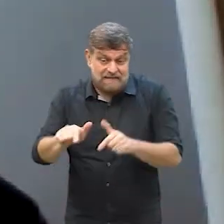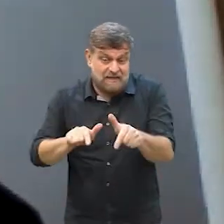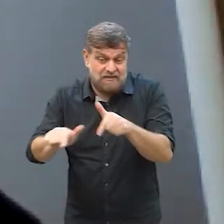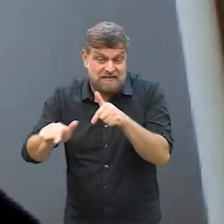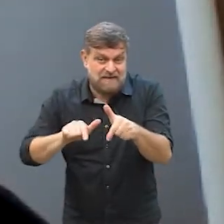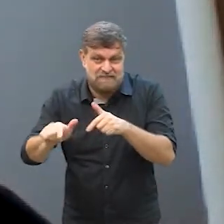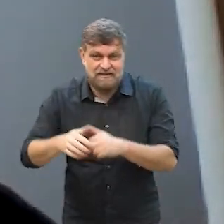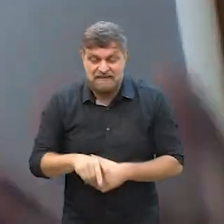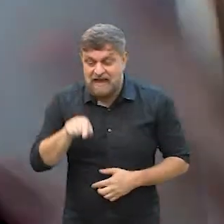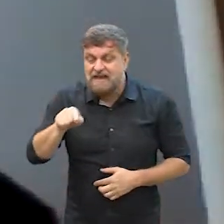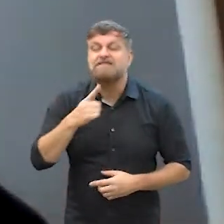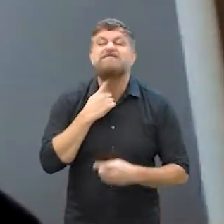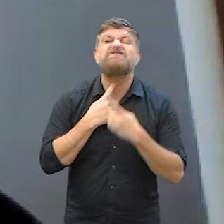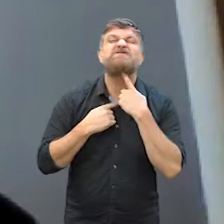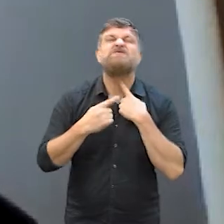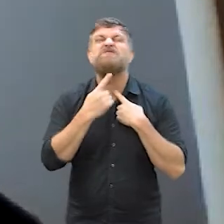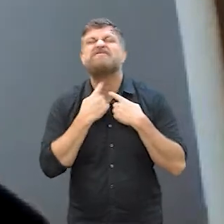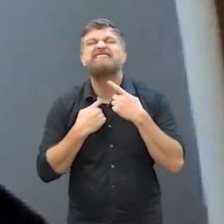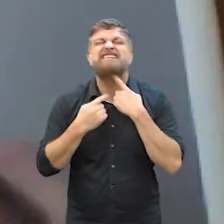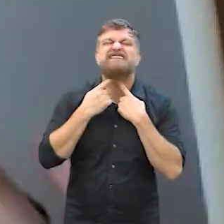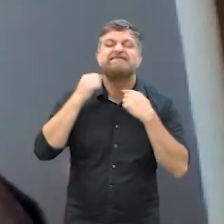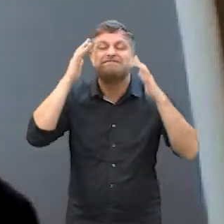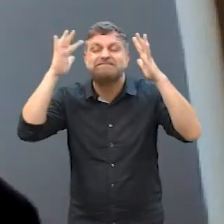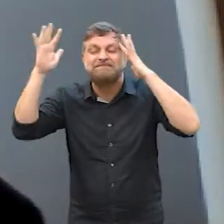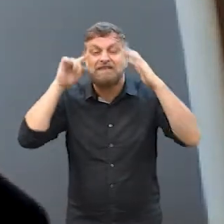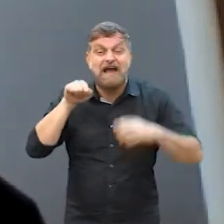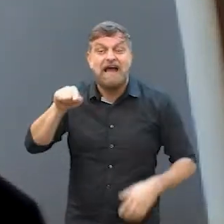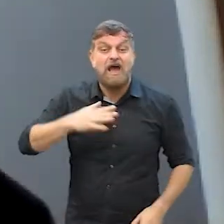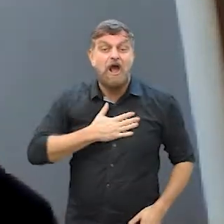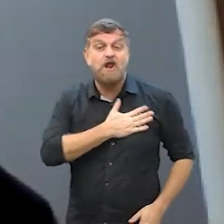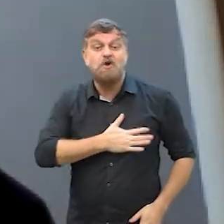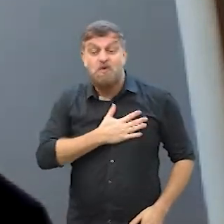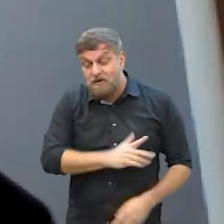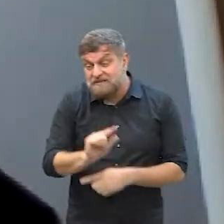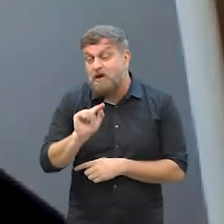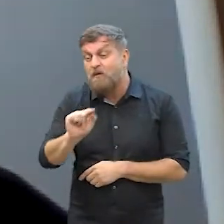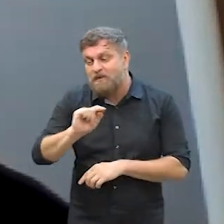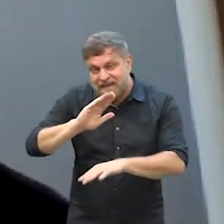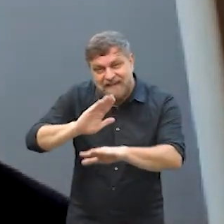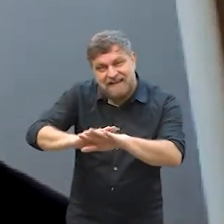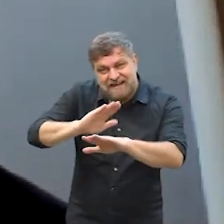as principais aspirações, o que aquelas pessoas gostam de fazer, né?